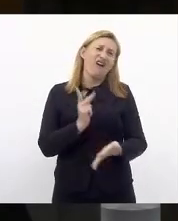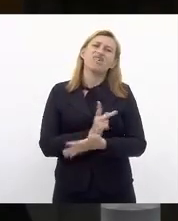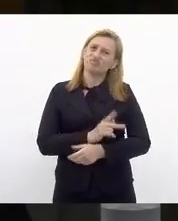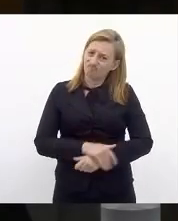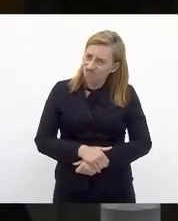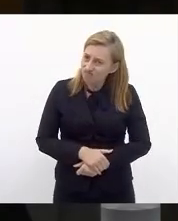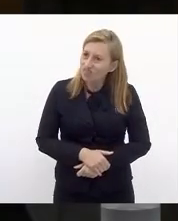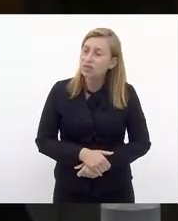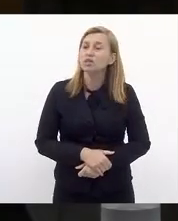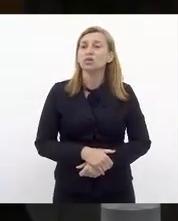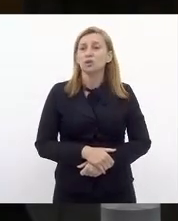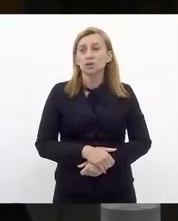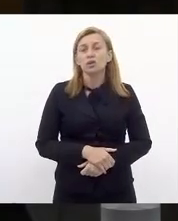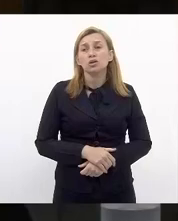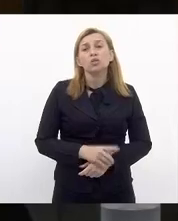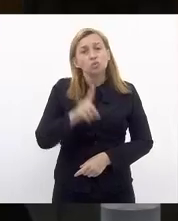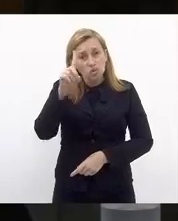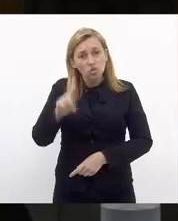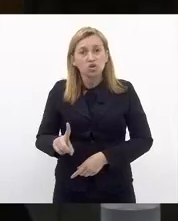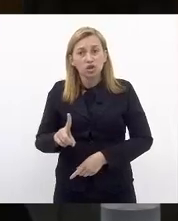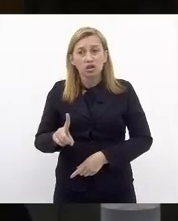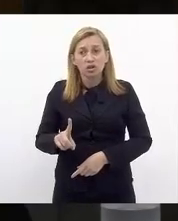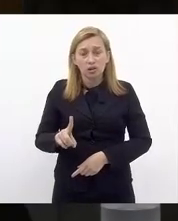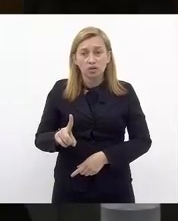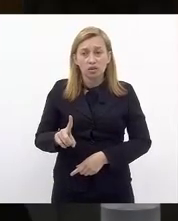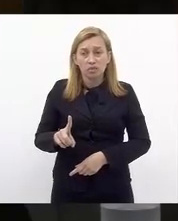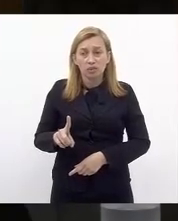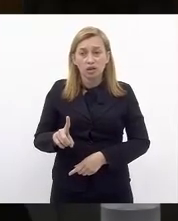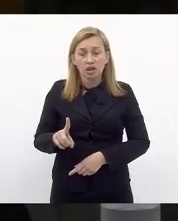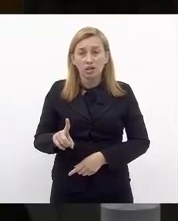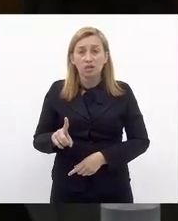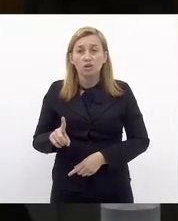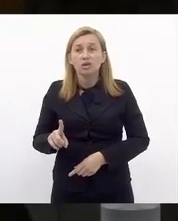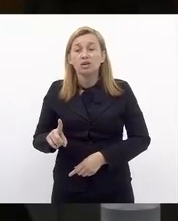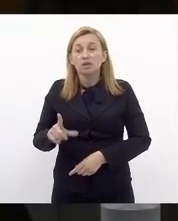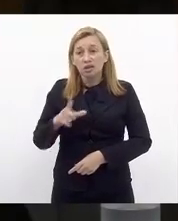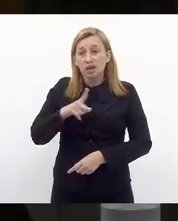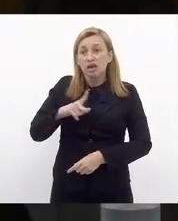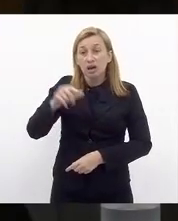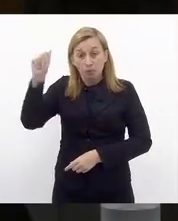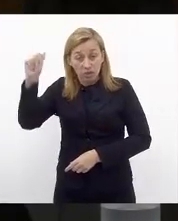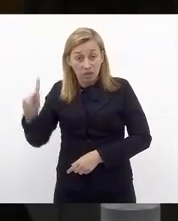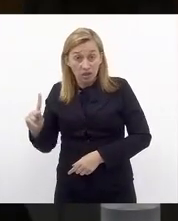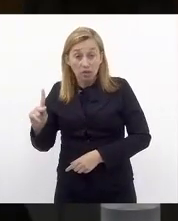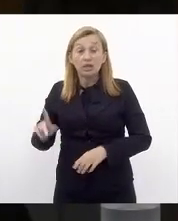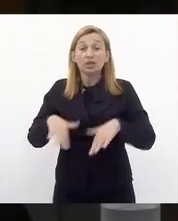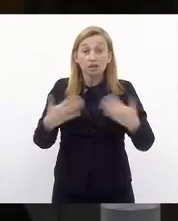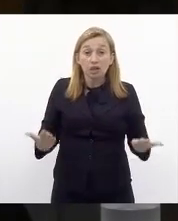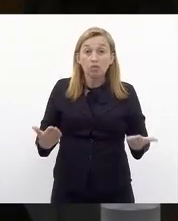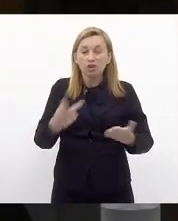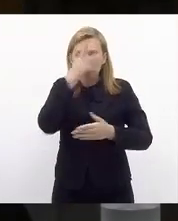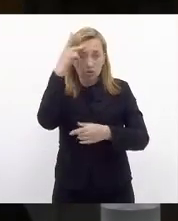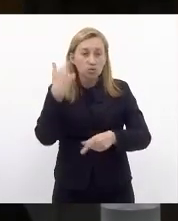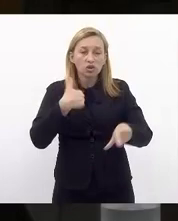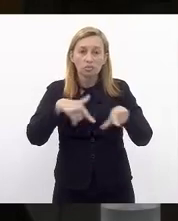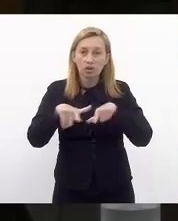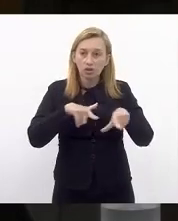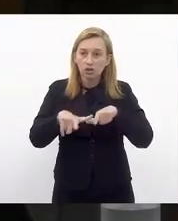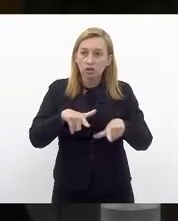ao que seria a expectativa do direito para ela usufruir da aposentadoria então pros trabalhadores